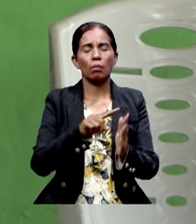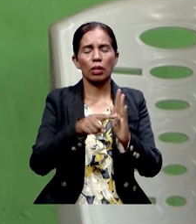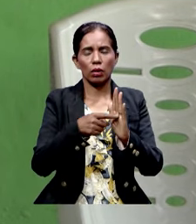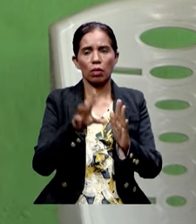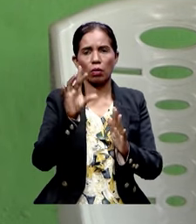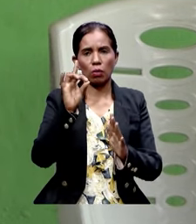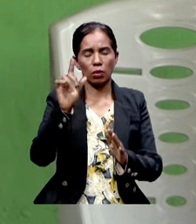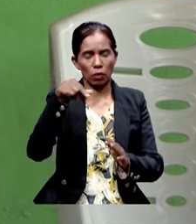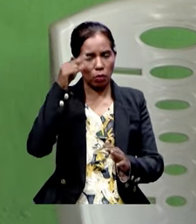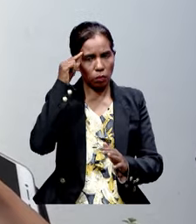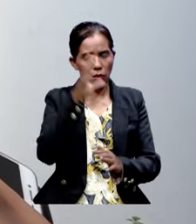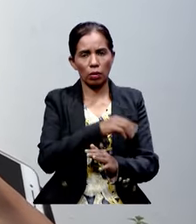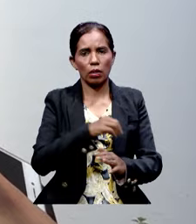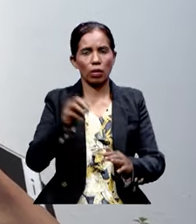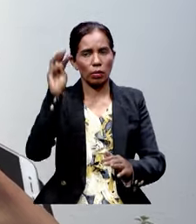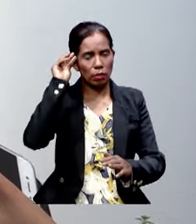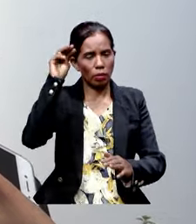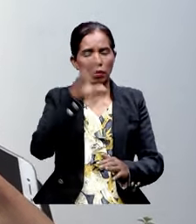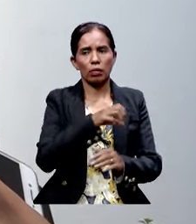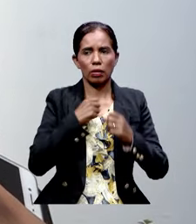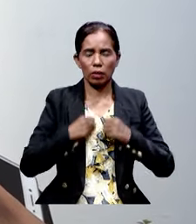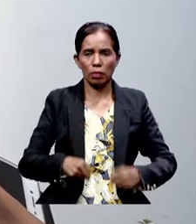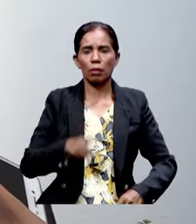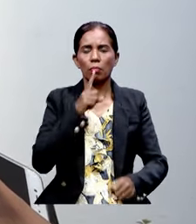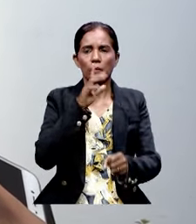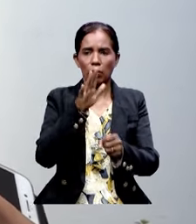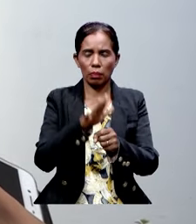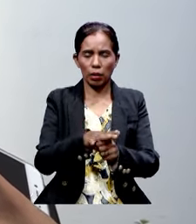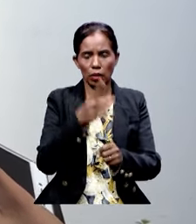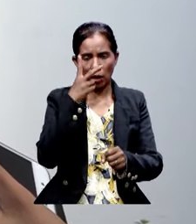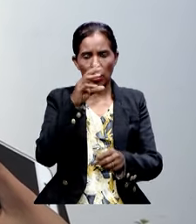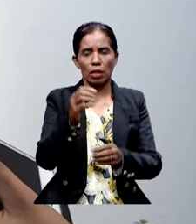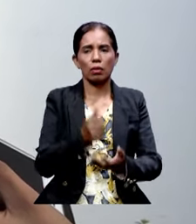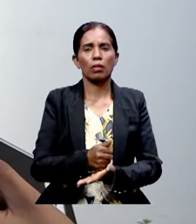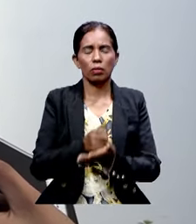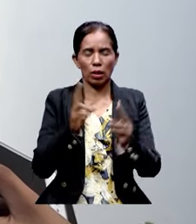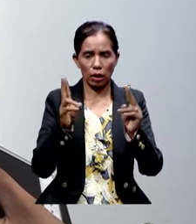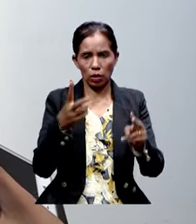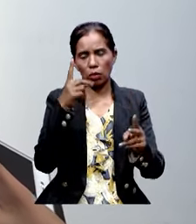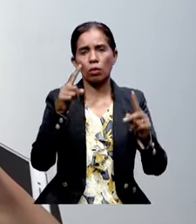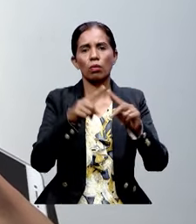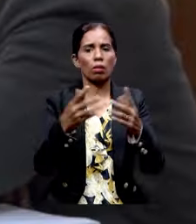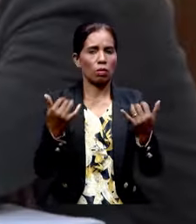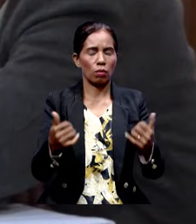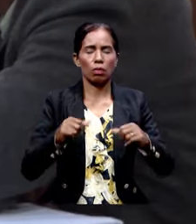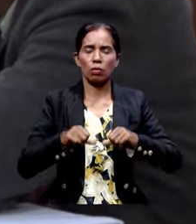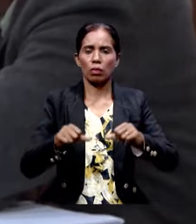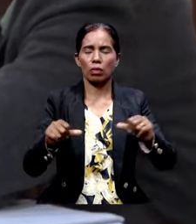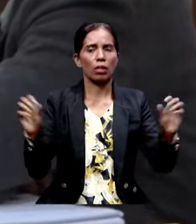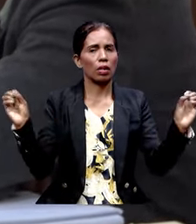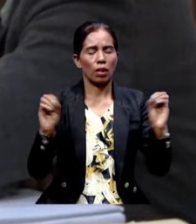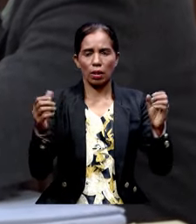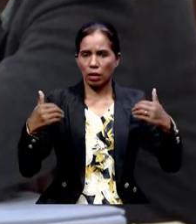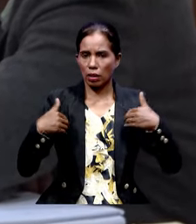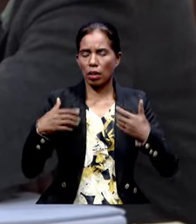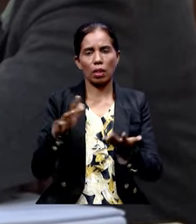governo constitucional no Ministério Saúde promete atu resolve, mai be tu agora continua falta i